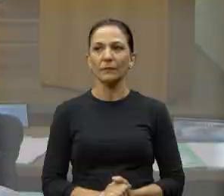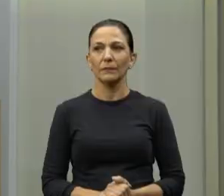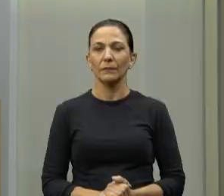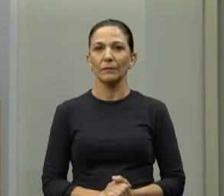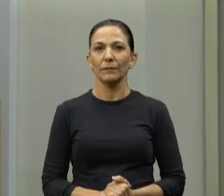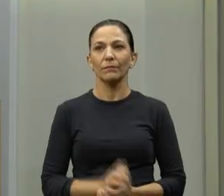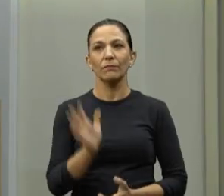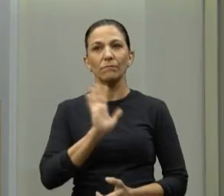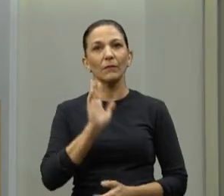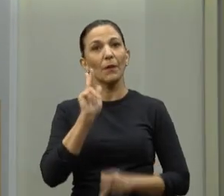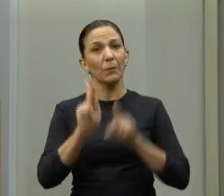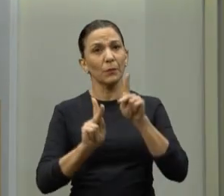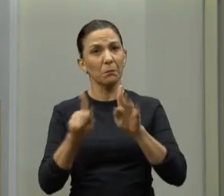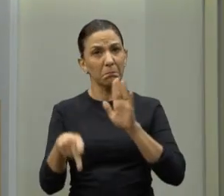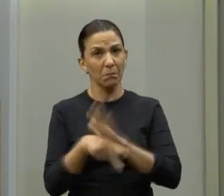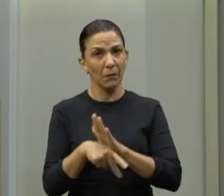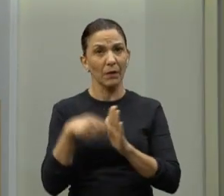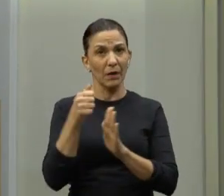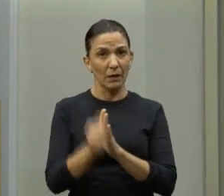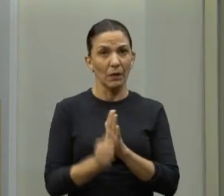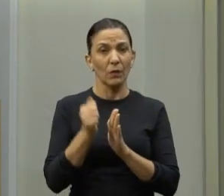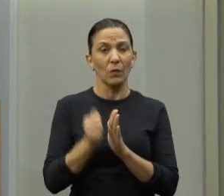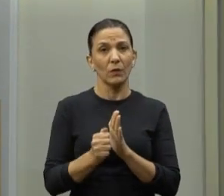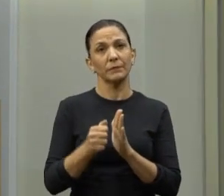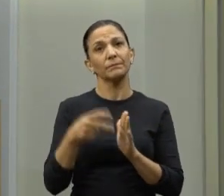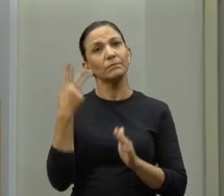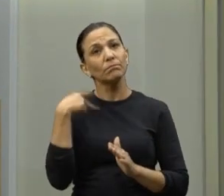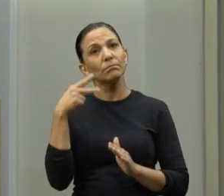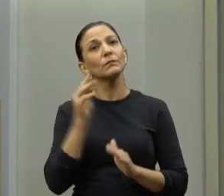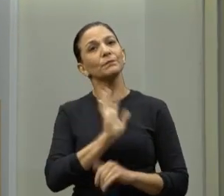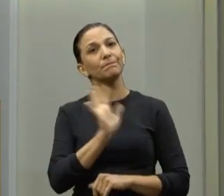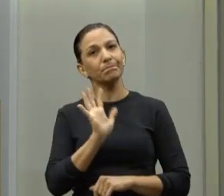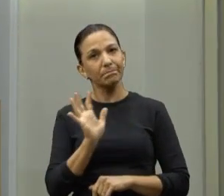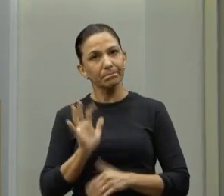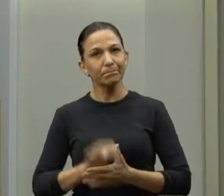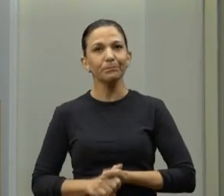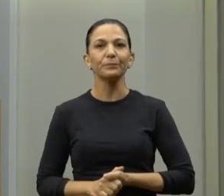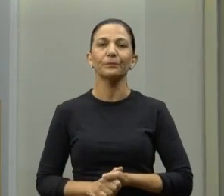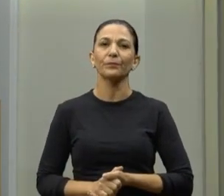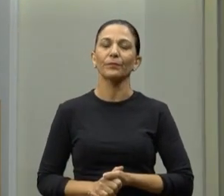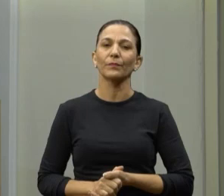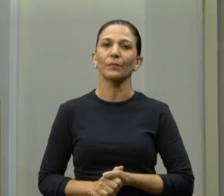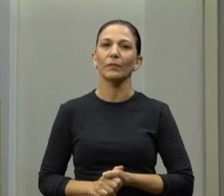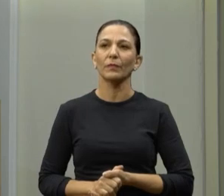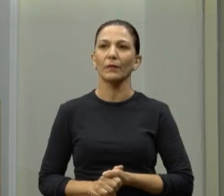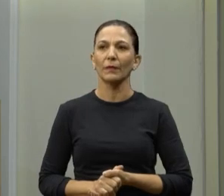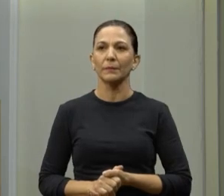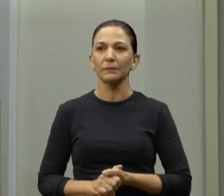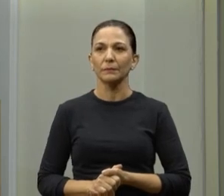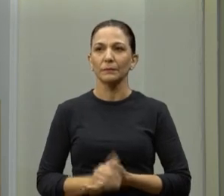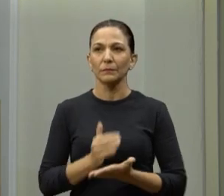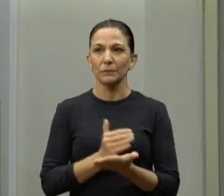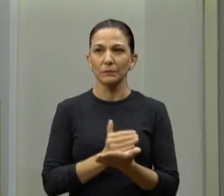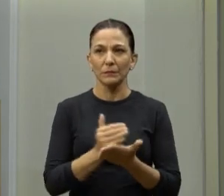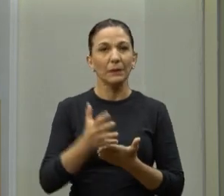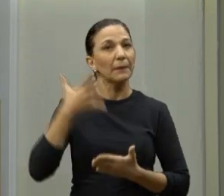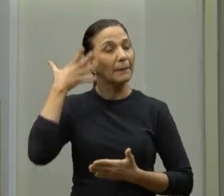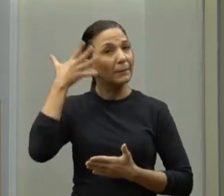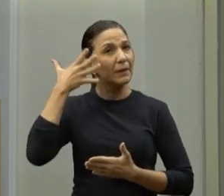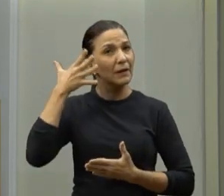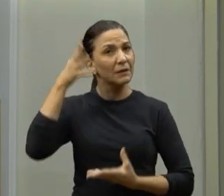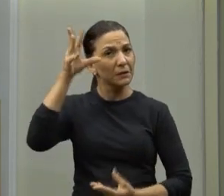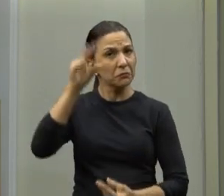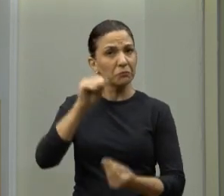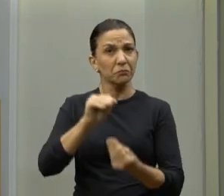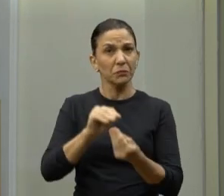Olá população de Araraquara Olá vereadores nessa sessão que participamos neste momento inicio minha fala serei muito